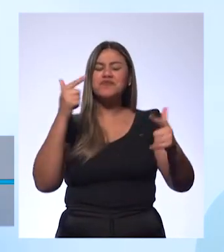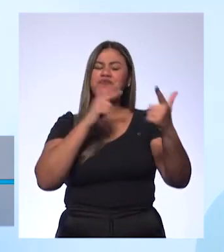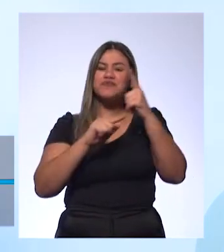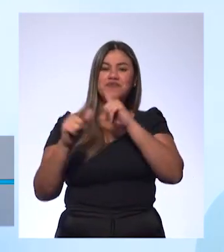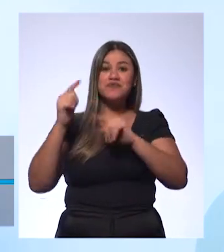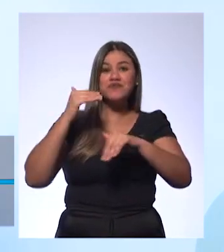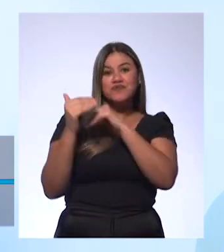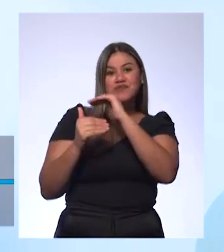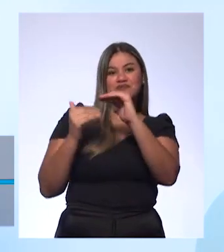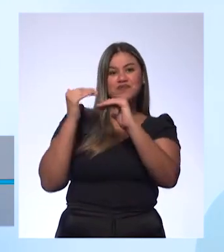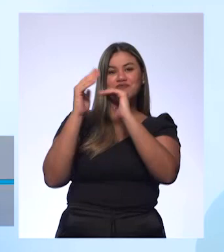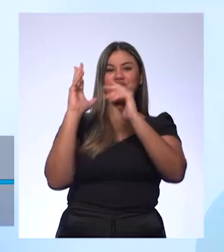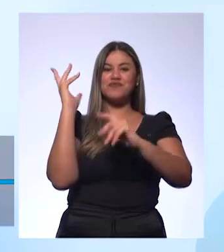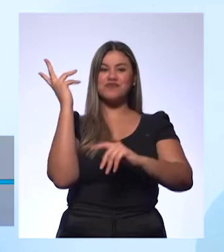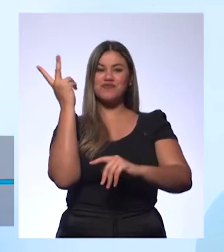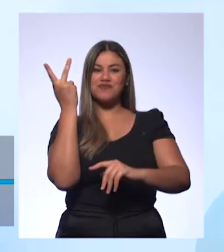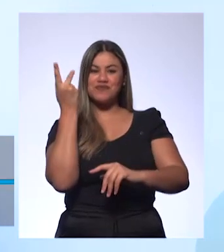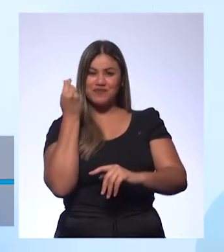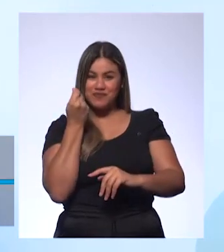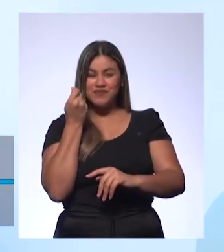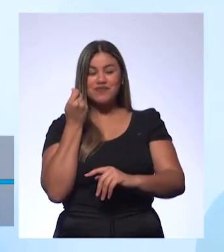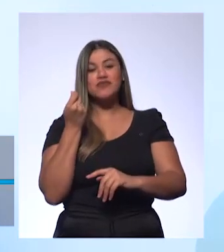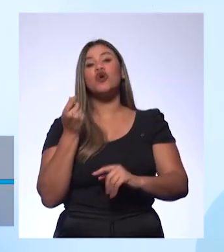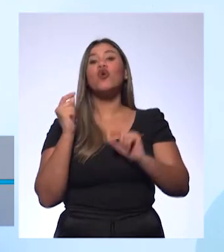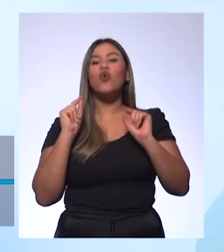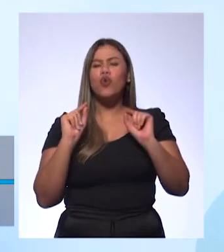para desenvolver aí as competências,